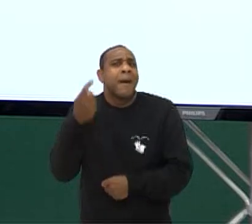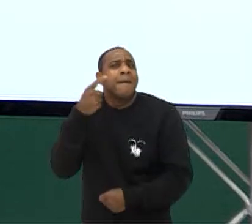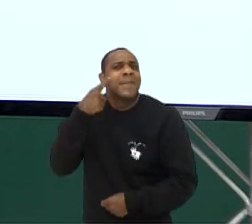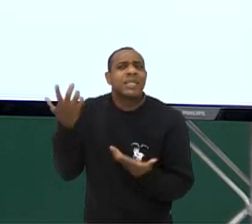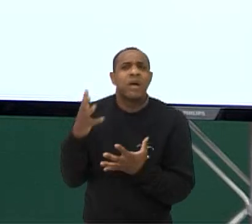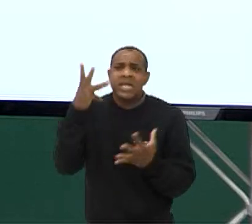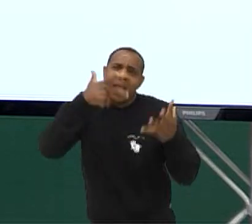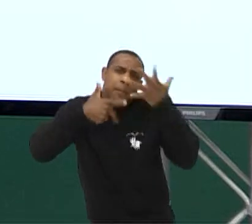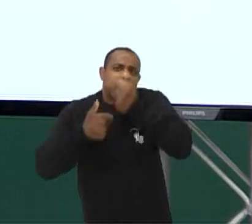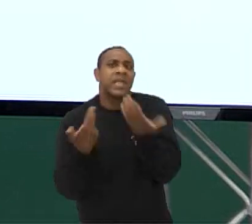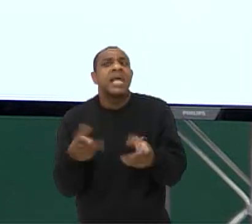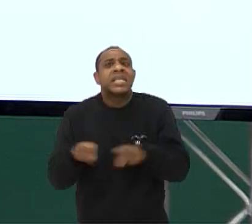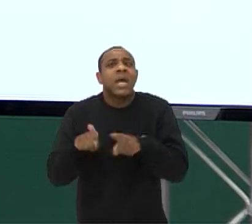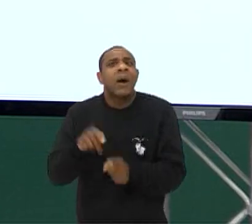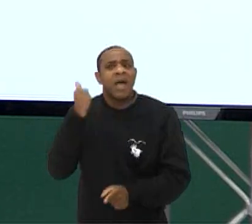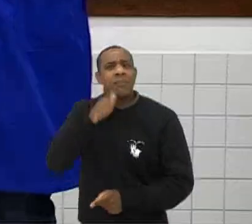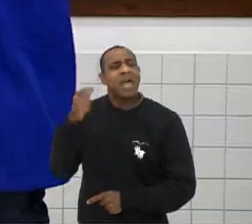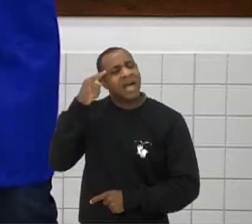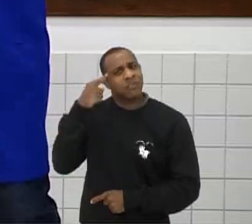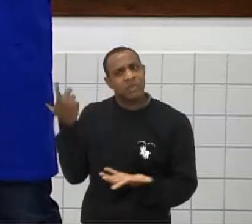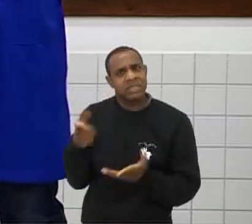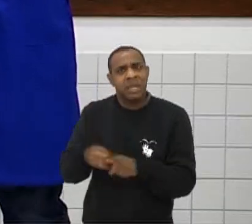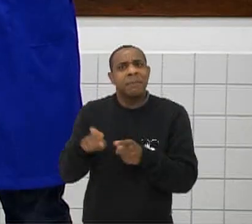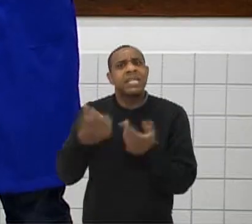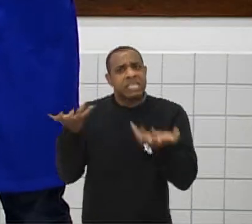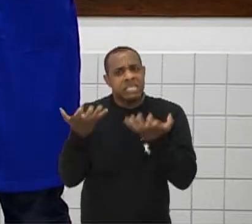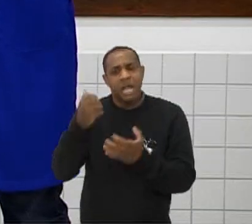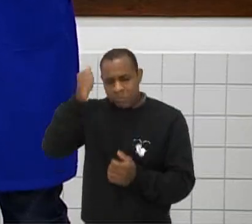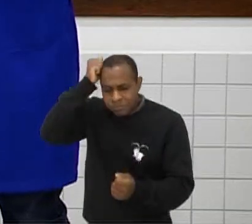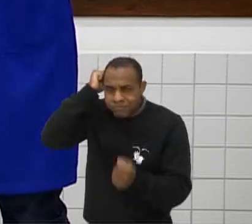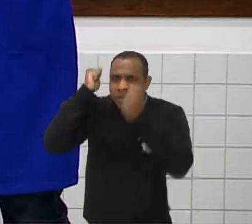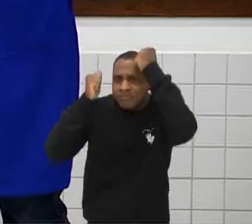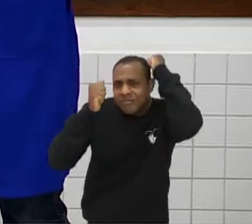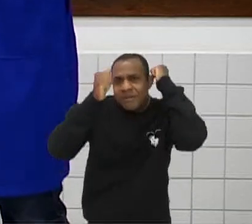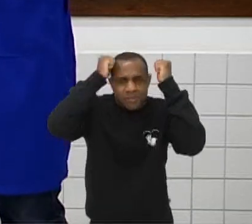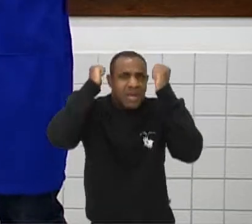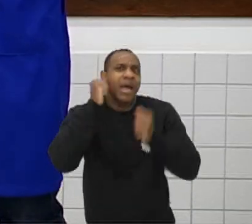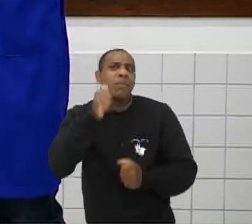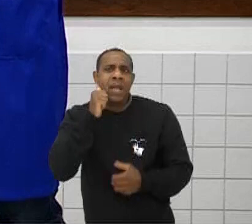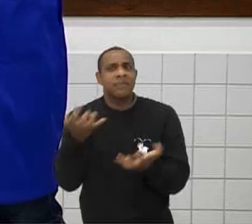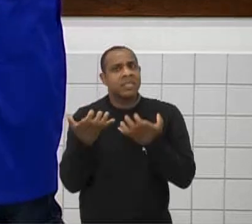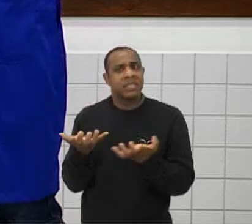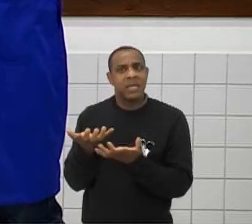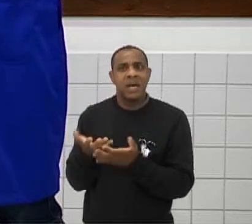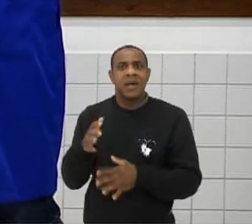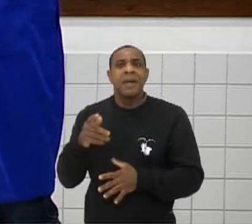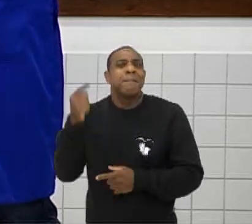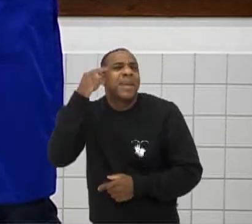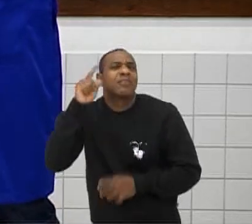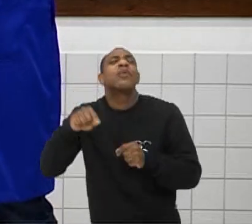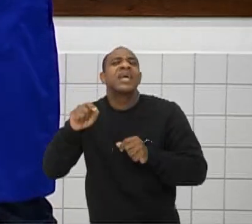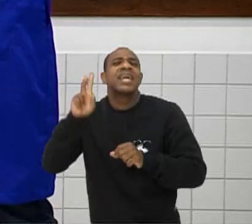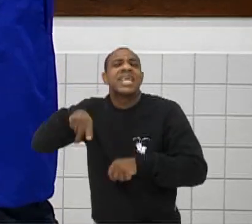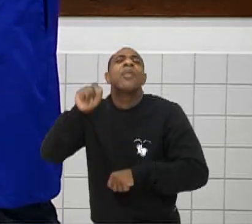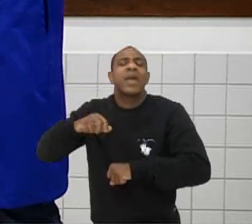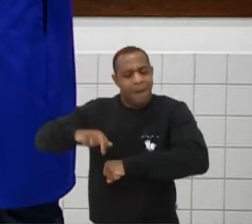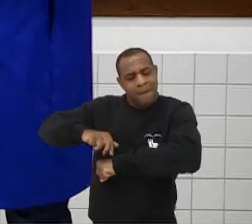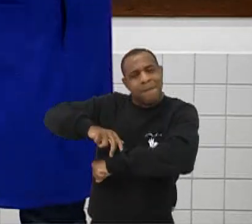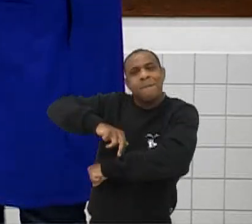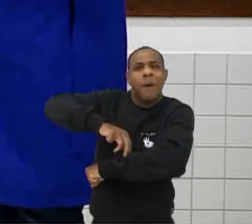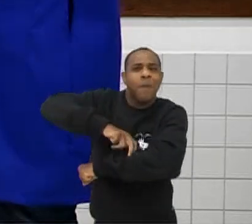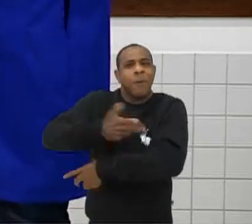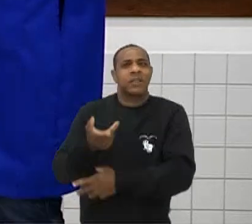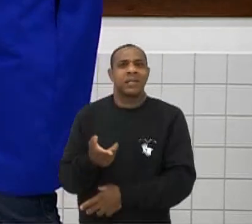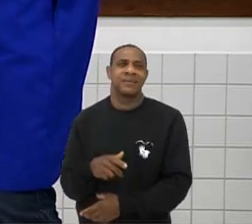correndo rapar o cabelo também, meninada. Meninos e meninas, cuidado com essas questões de moda, viu? Cuidado, não vai sair por aí fazendo loucura.